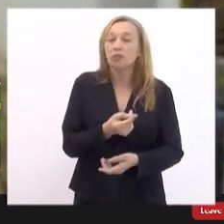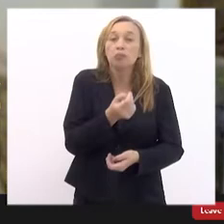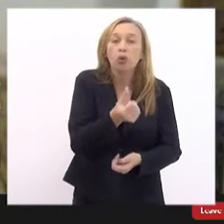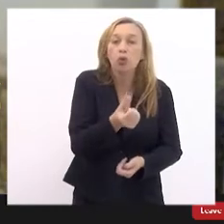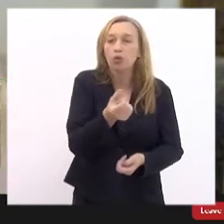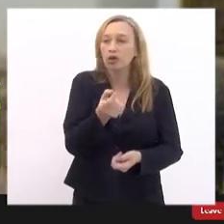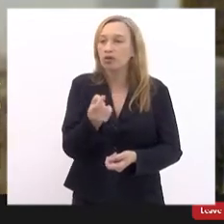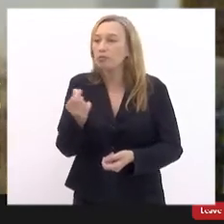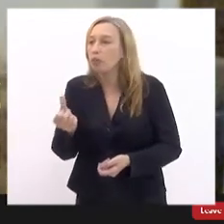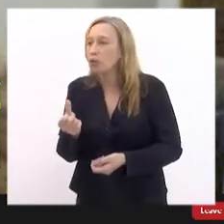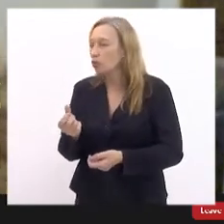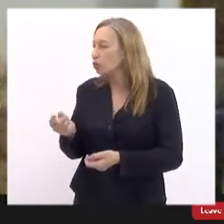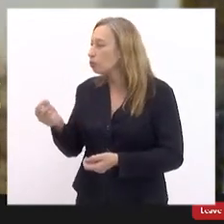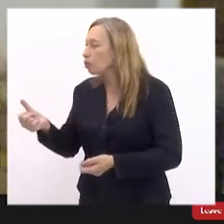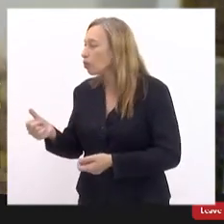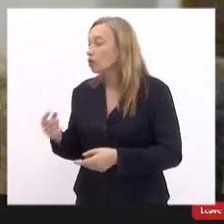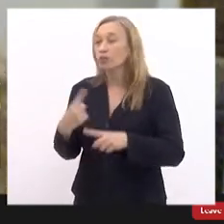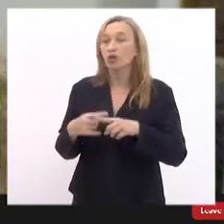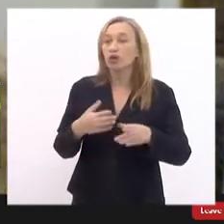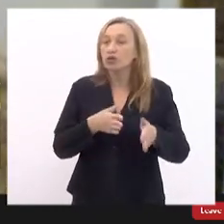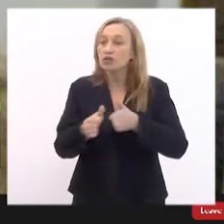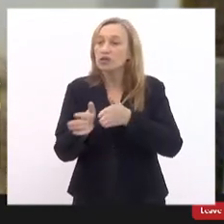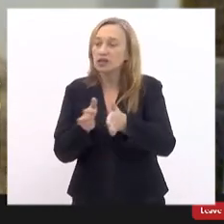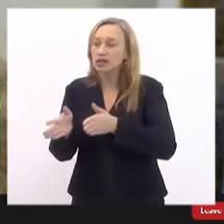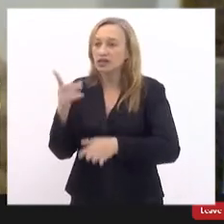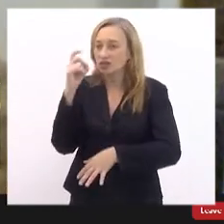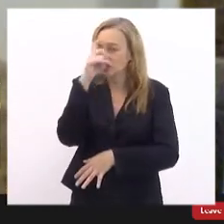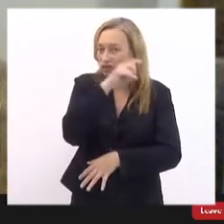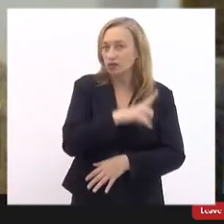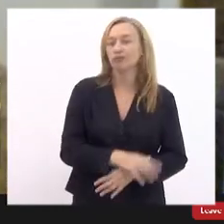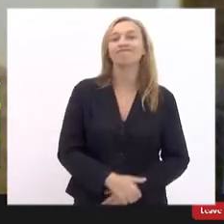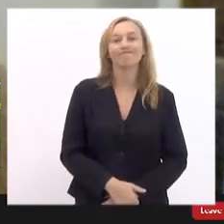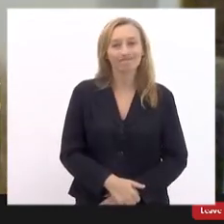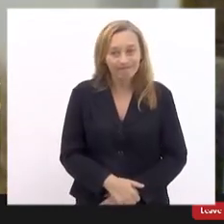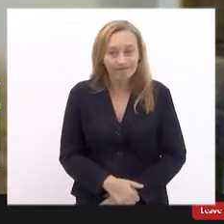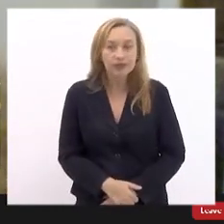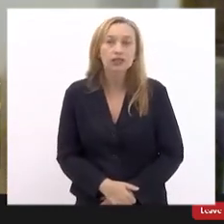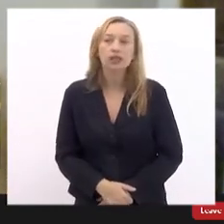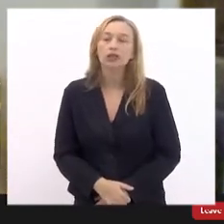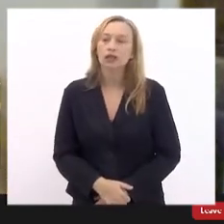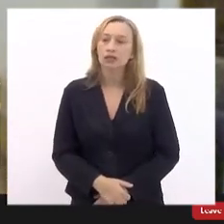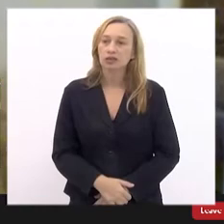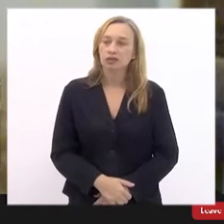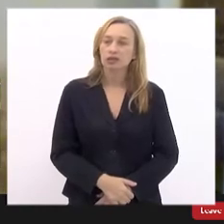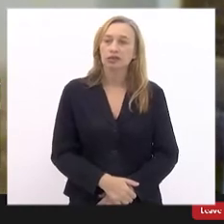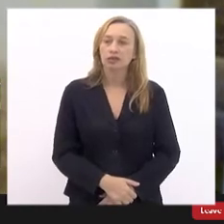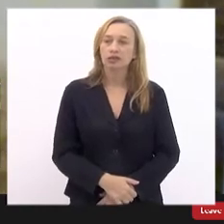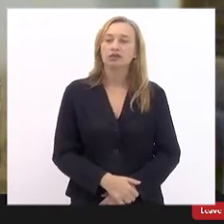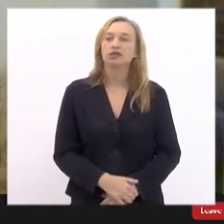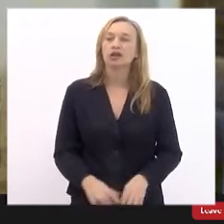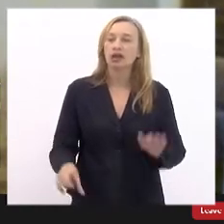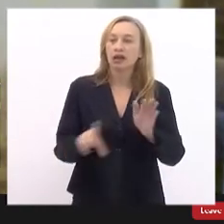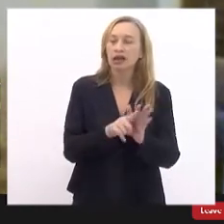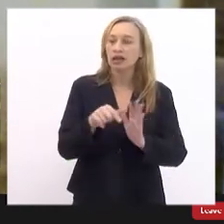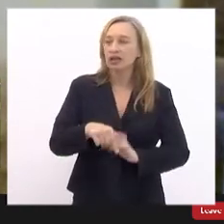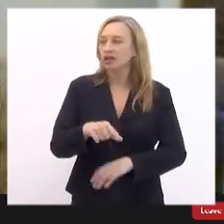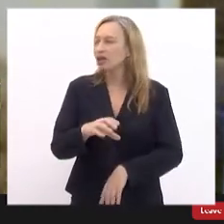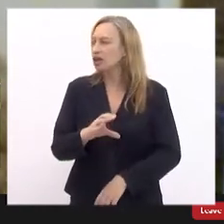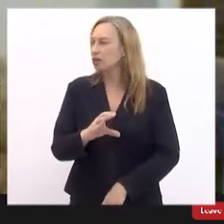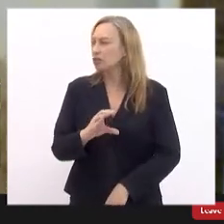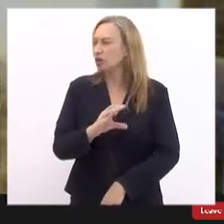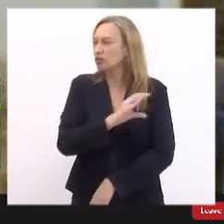porque os acessos, eles ficam mais difíceis. Quando nós propusemos a lei aqui em Campos